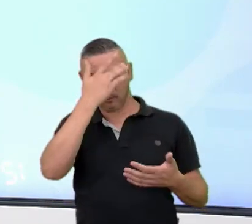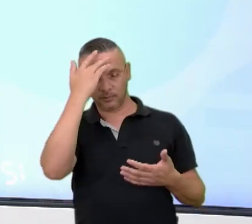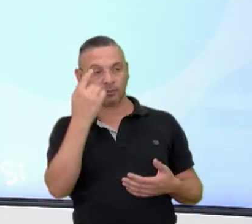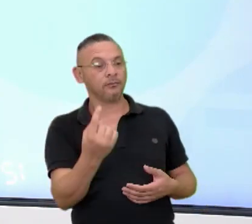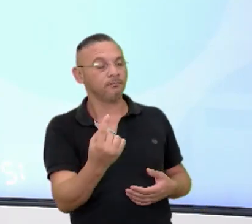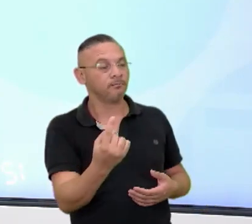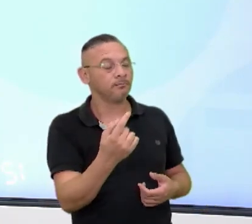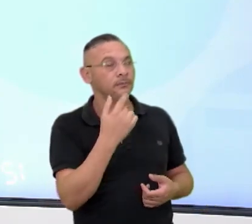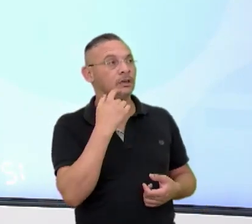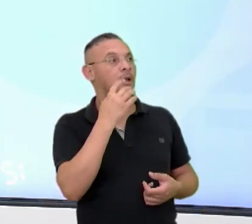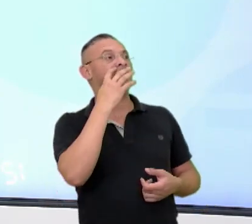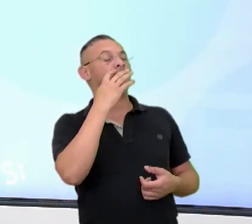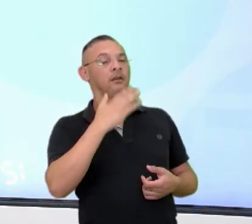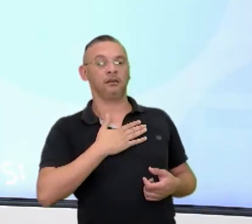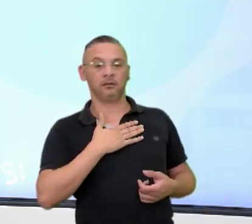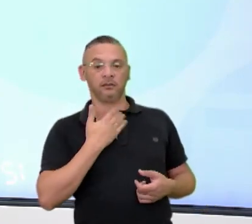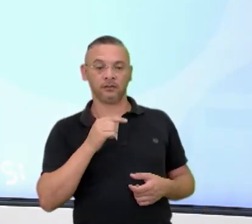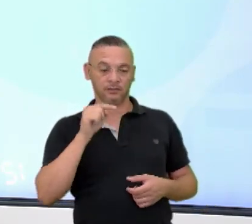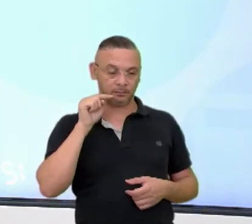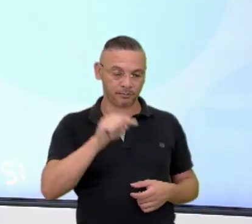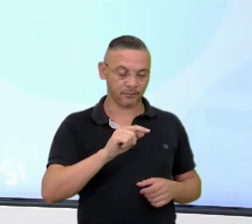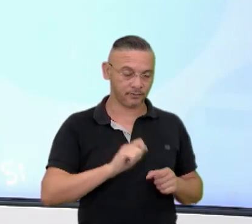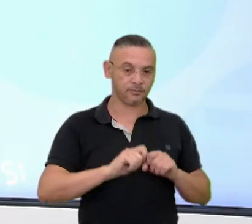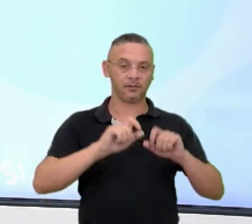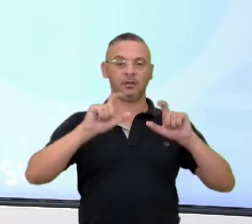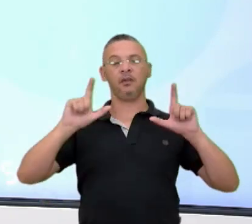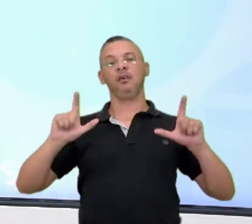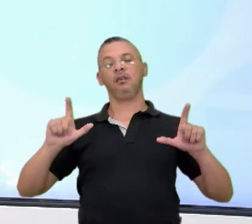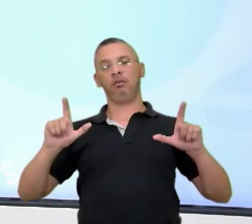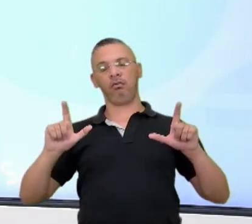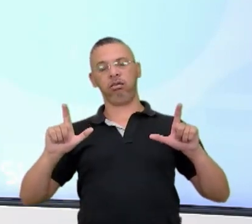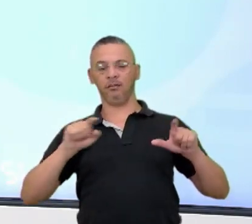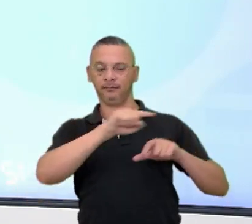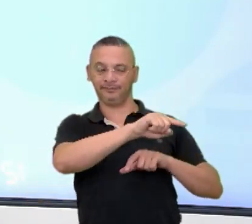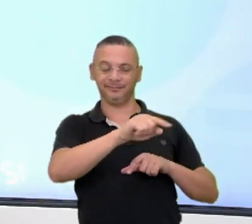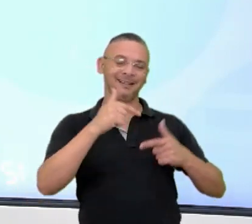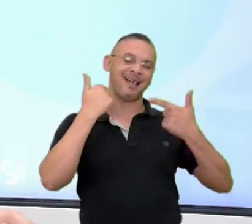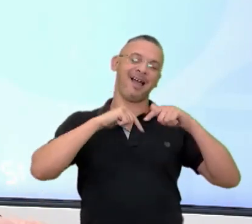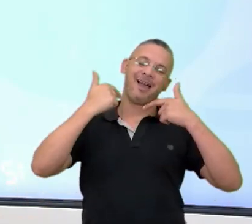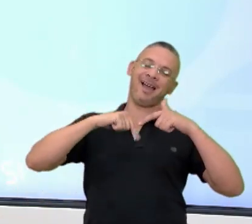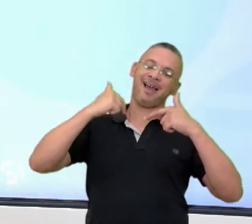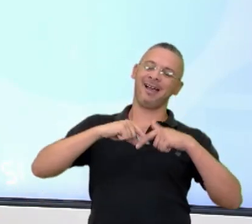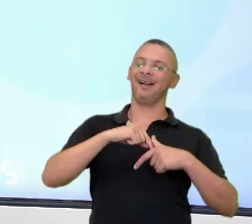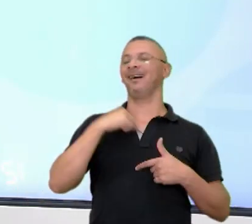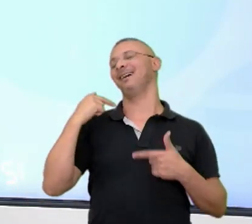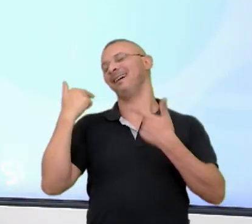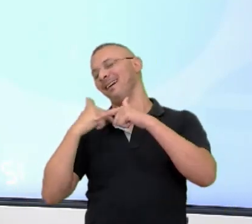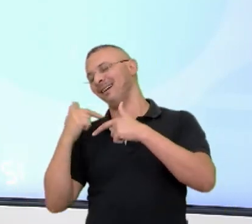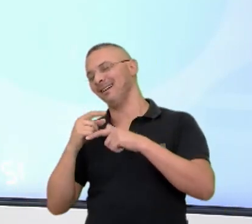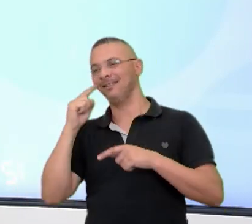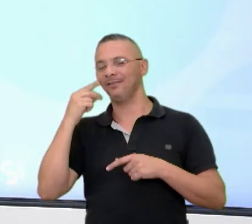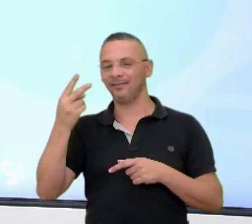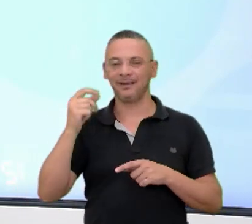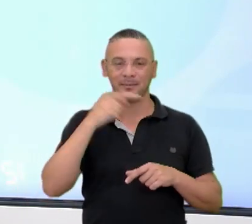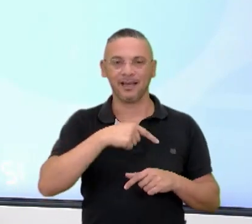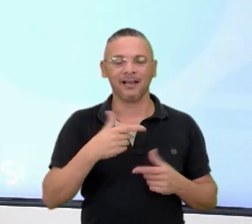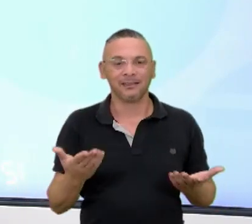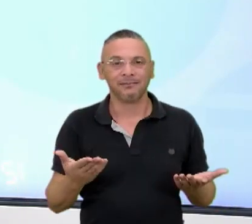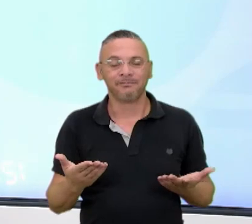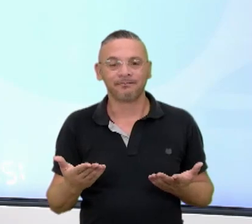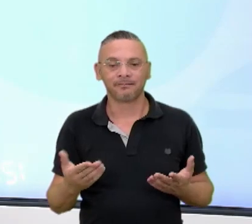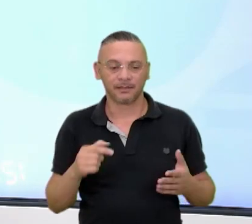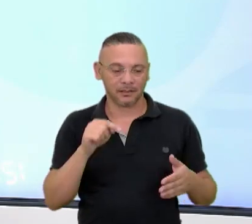da Rússia vem da Rússia, a informação. Então pense, como é que essa informação sai da Rússia, caminha para outro idioma, talvez para o francês, do francês para o